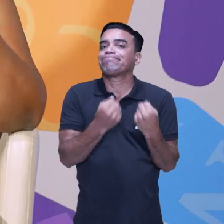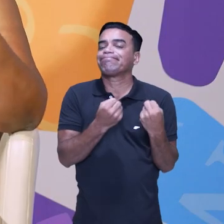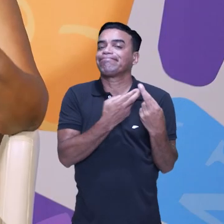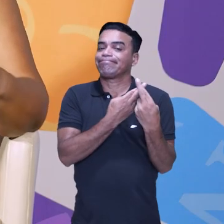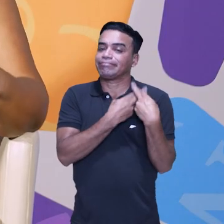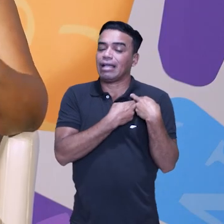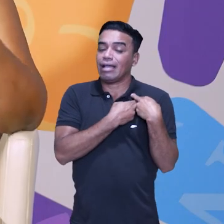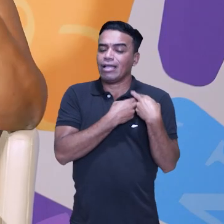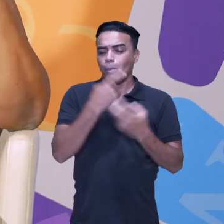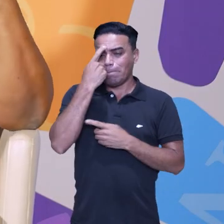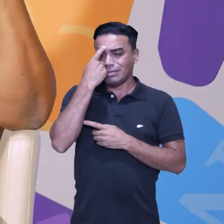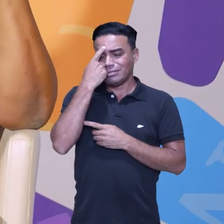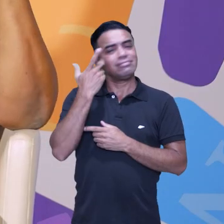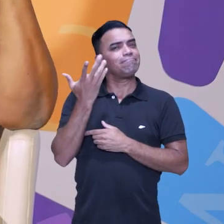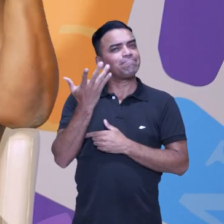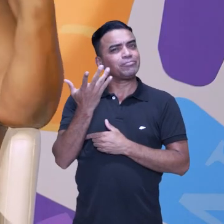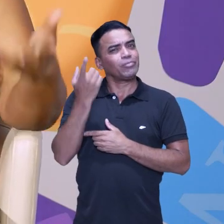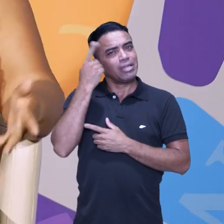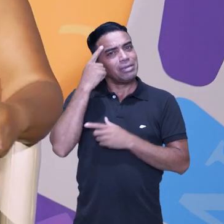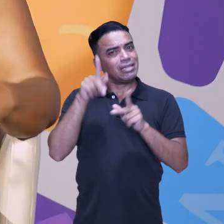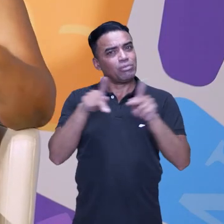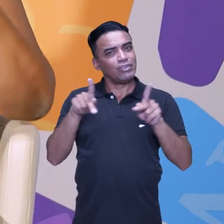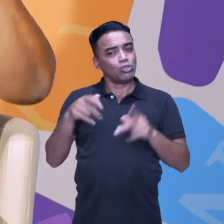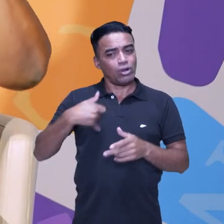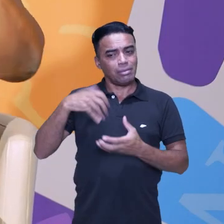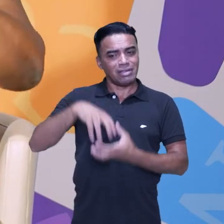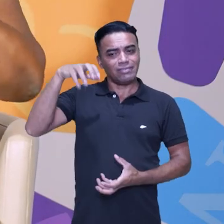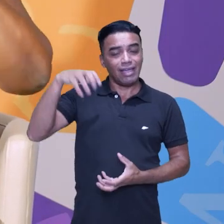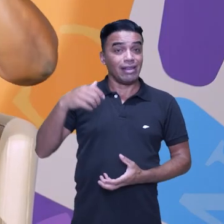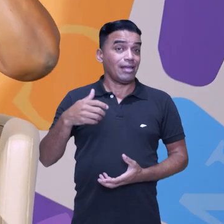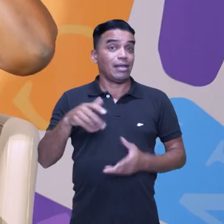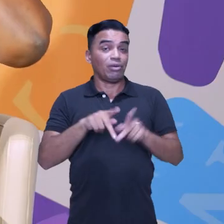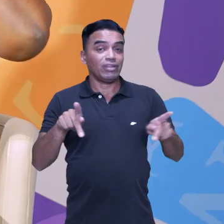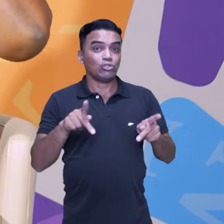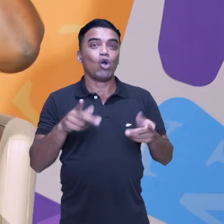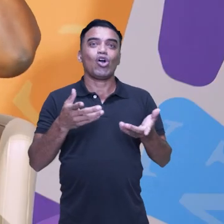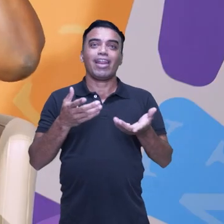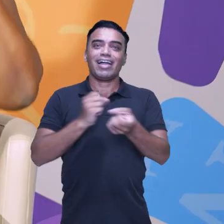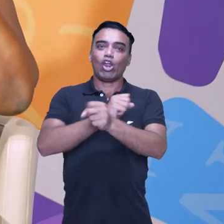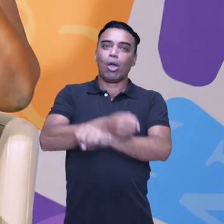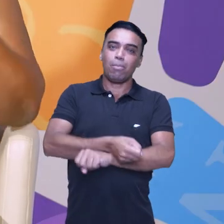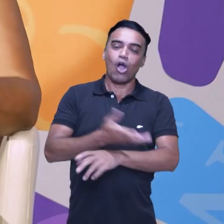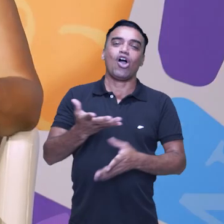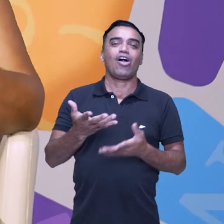quando eu parei para pensar na professora mais velha, na professora quilombola, na professora e todos os tipos de professora que a